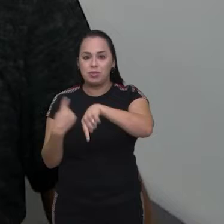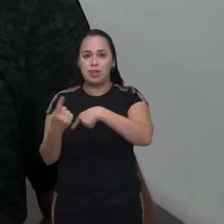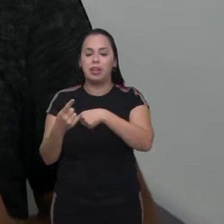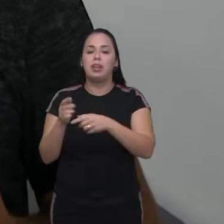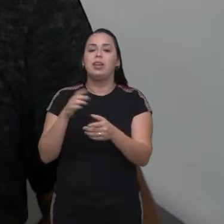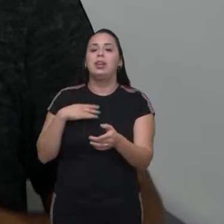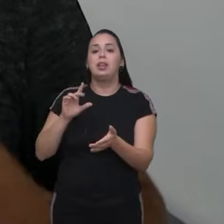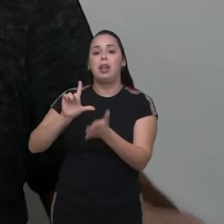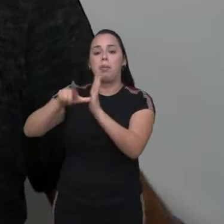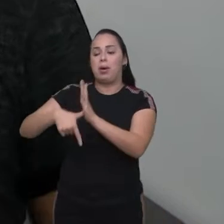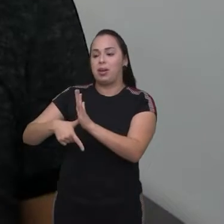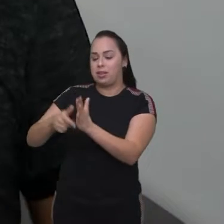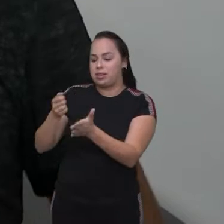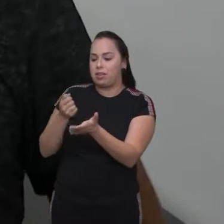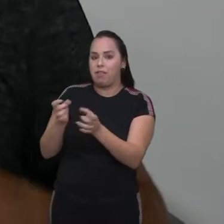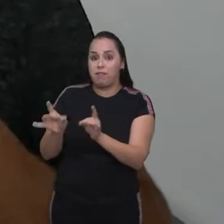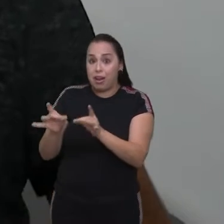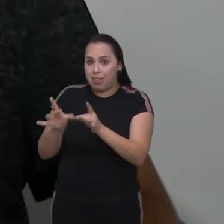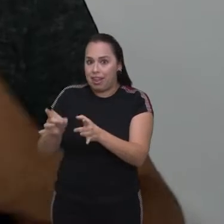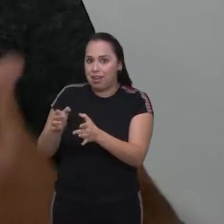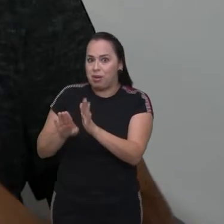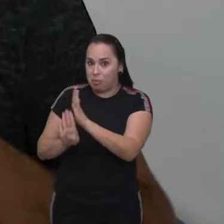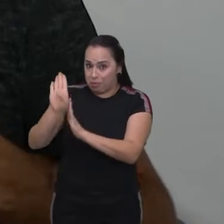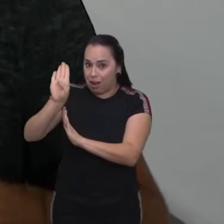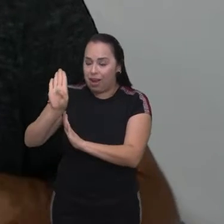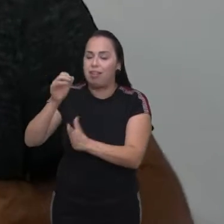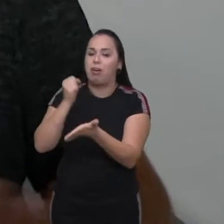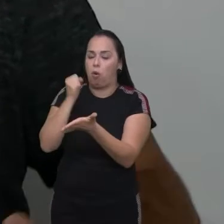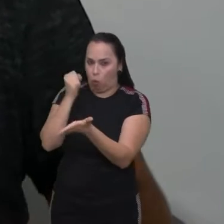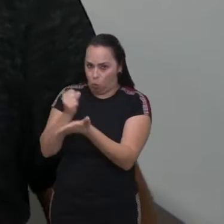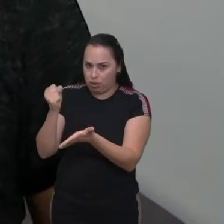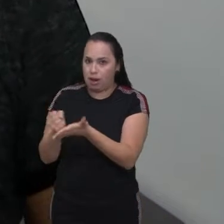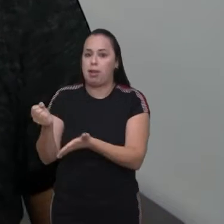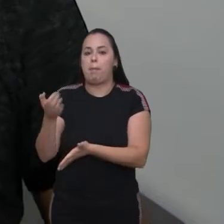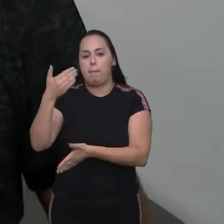aquece, as vendas sobem e acabam tendo contratações,